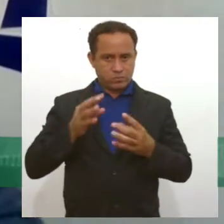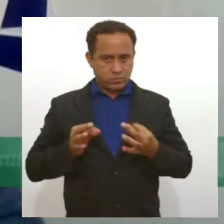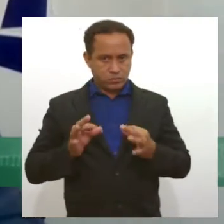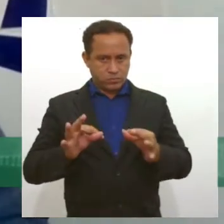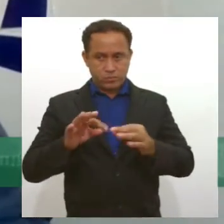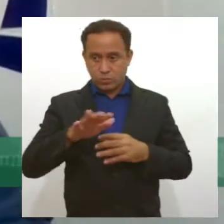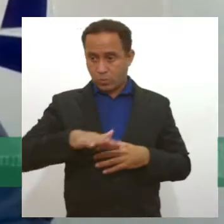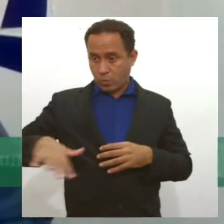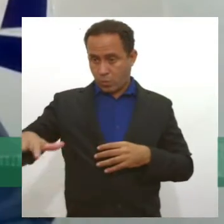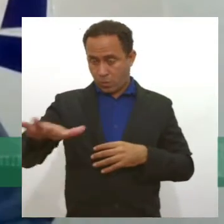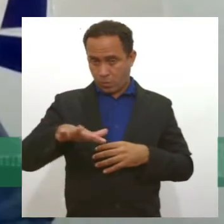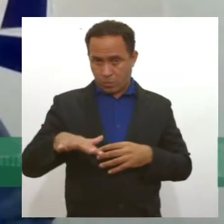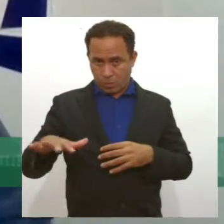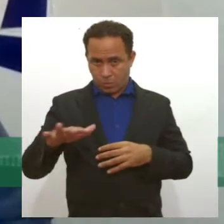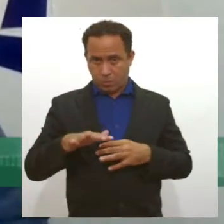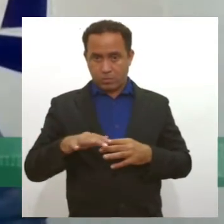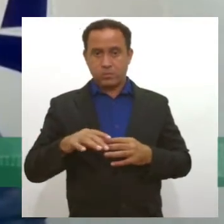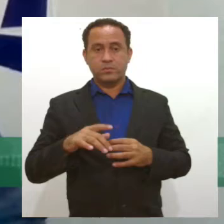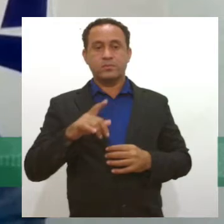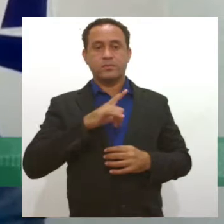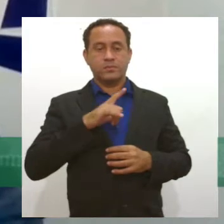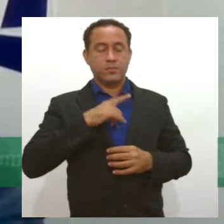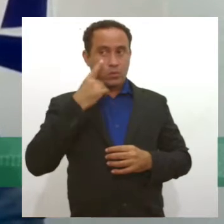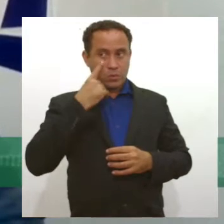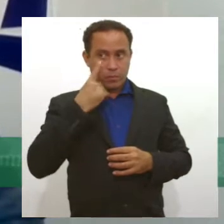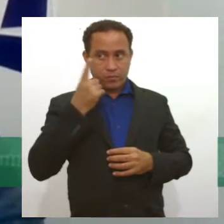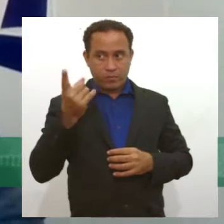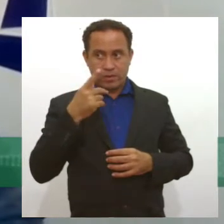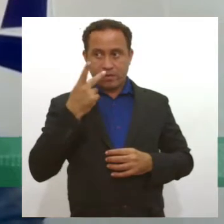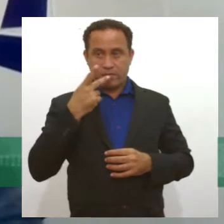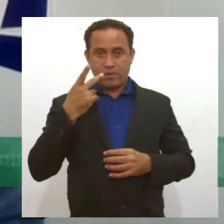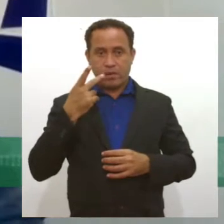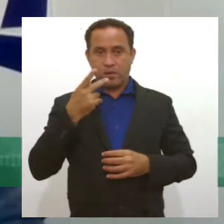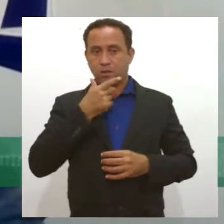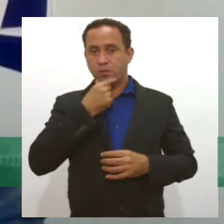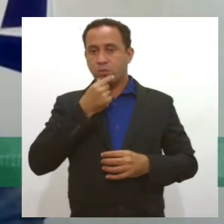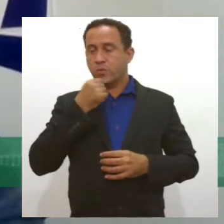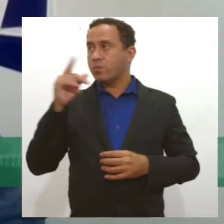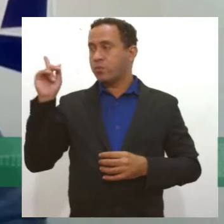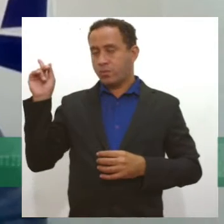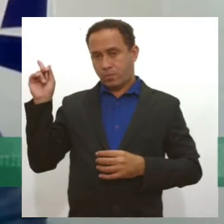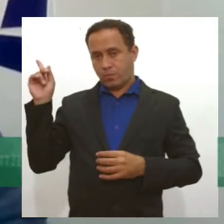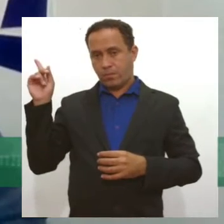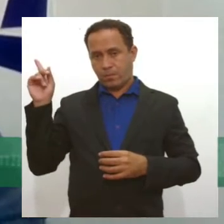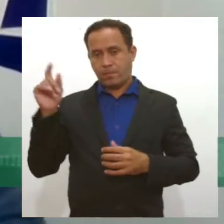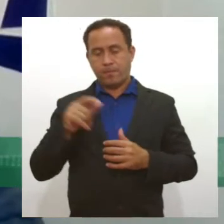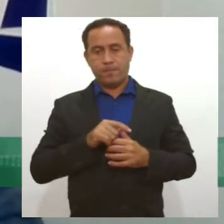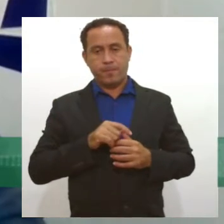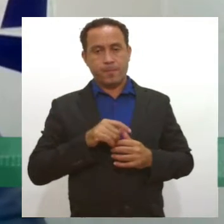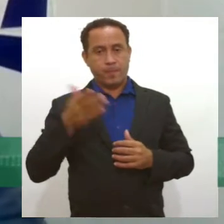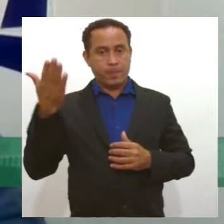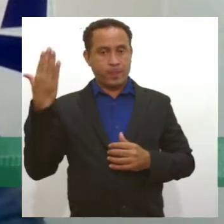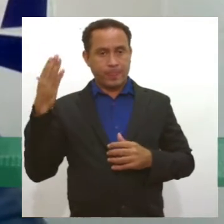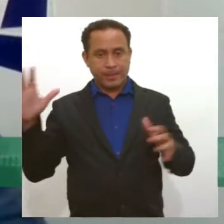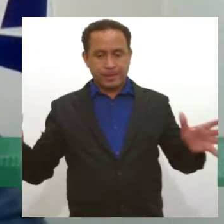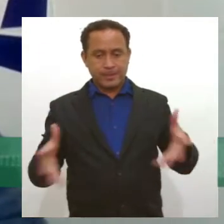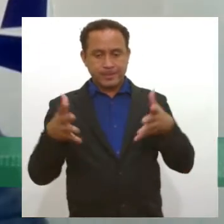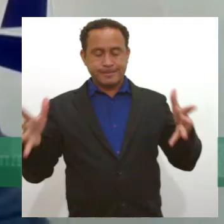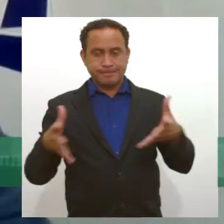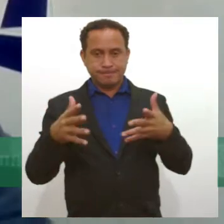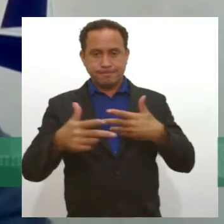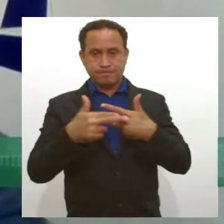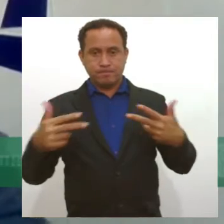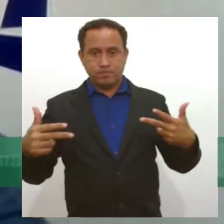vocês ser um propulsor, como eu vi agora a fala do colega anterior, de fomentar esse tipo de coisa,